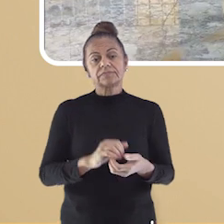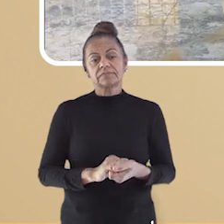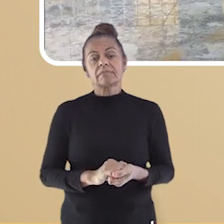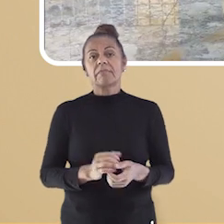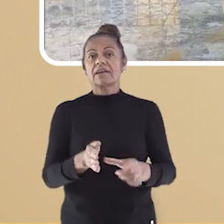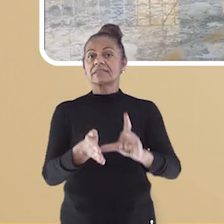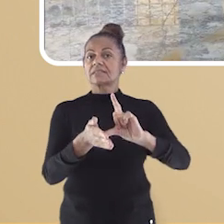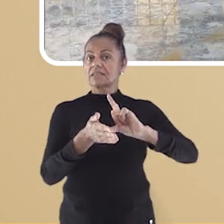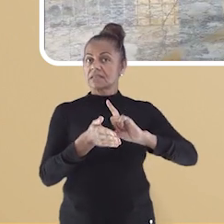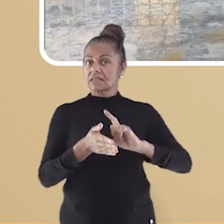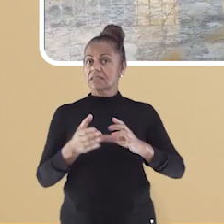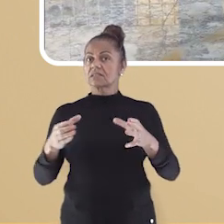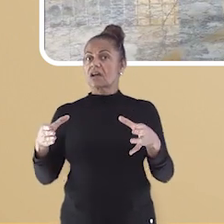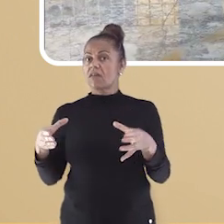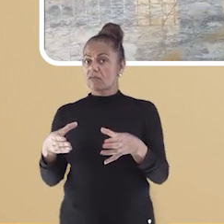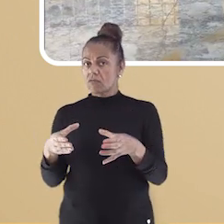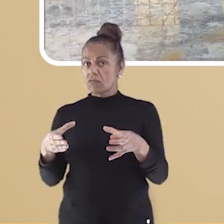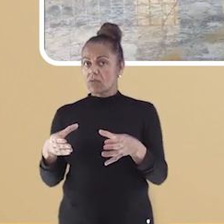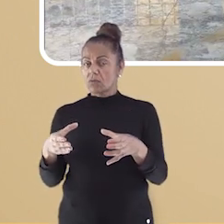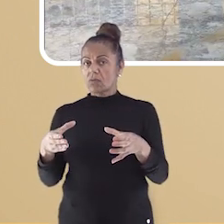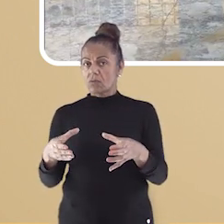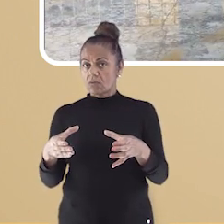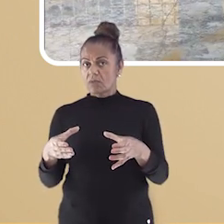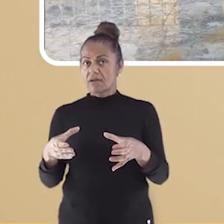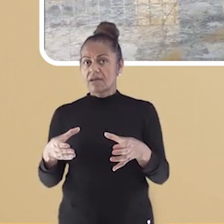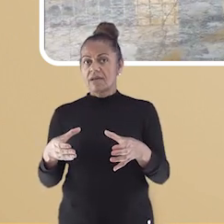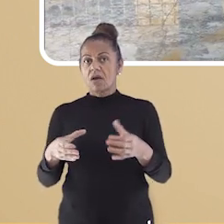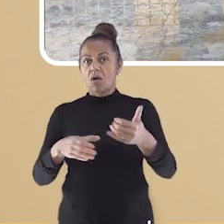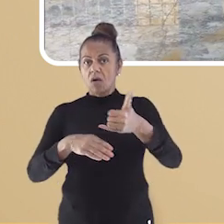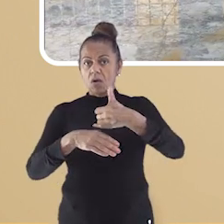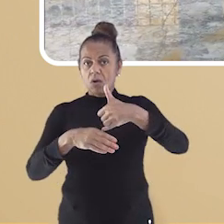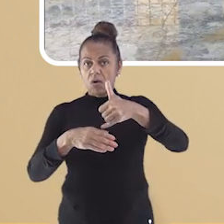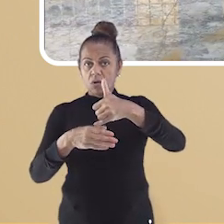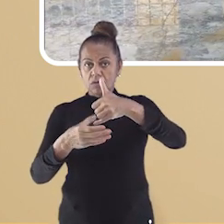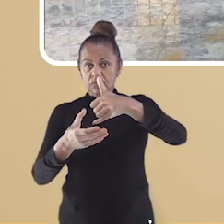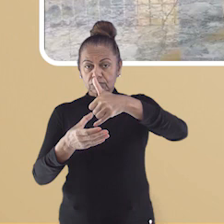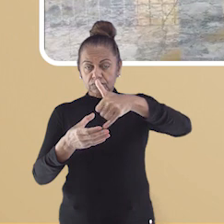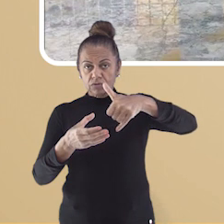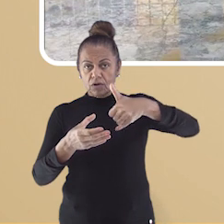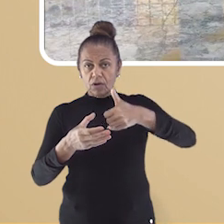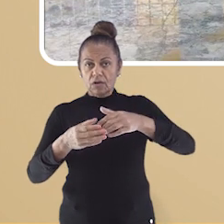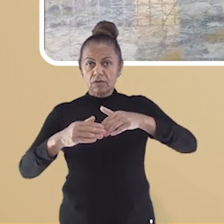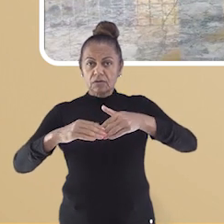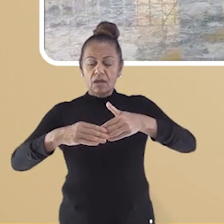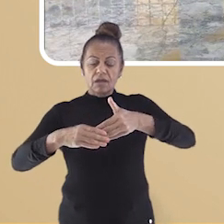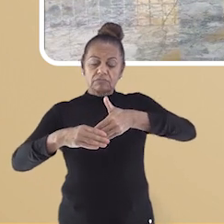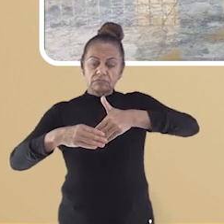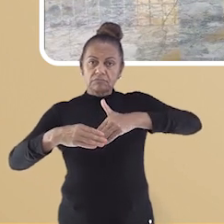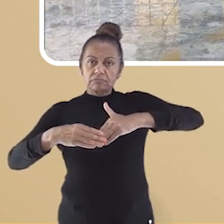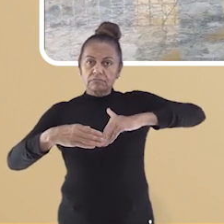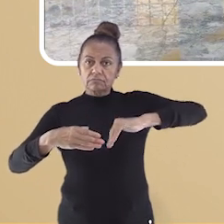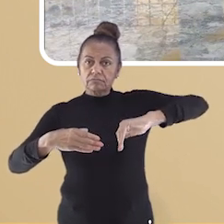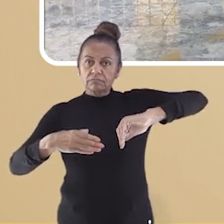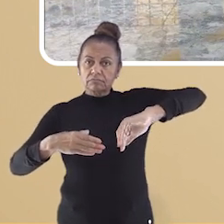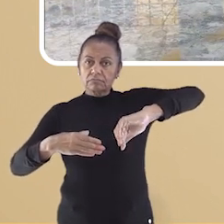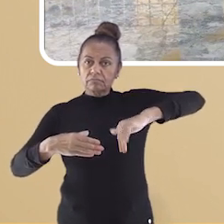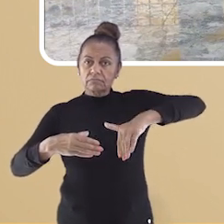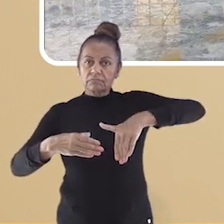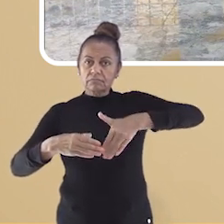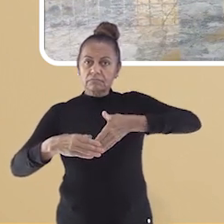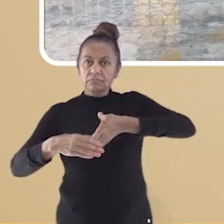dessa forma de bolo, só que eu vou ter que untá-la com óleo e trigo. Então vou colocar um fio de